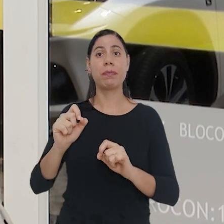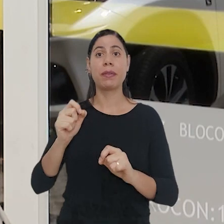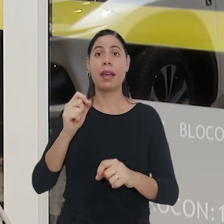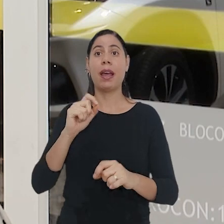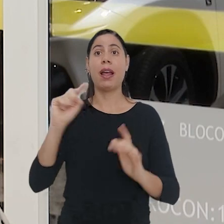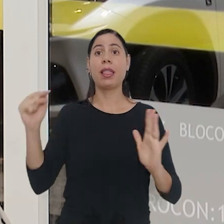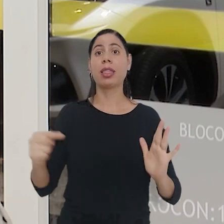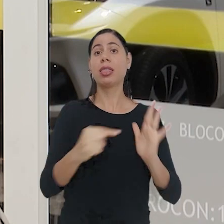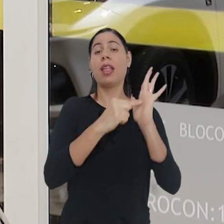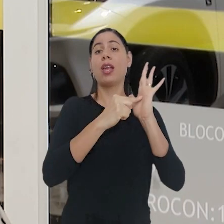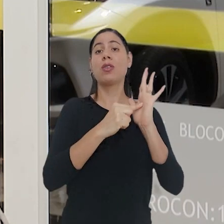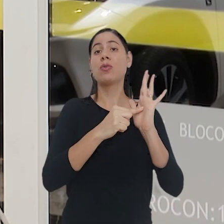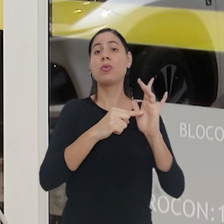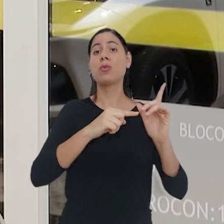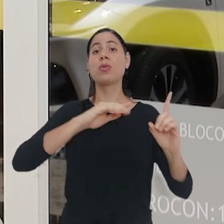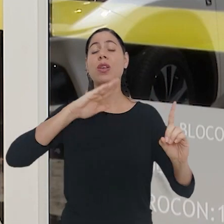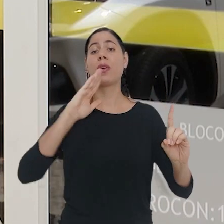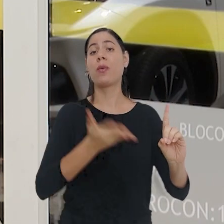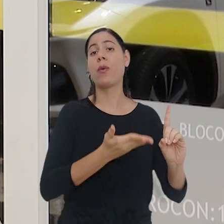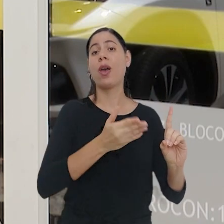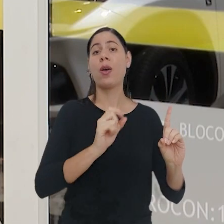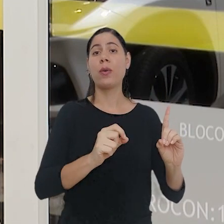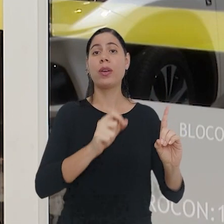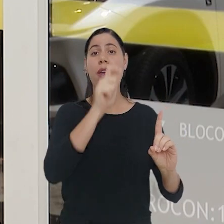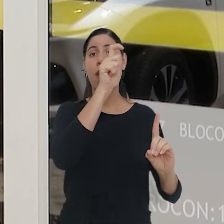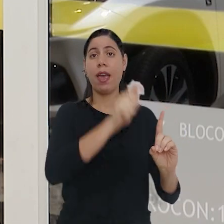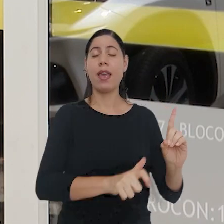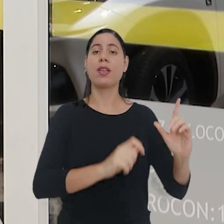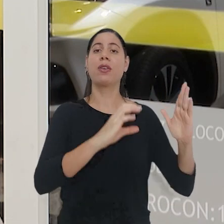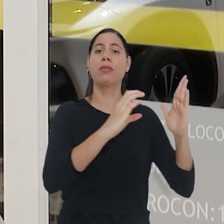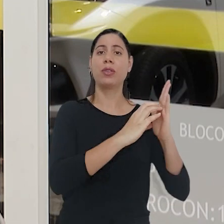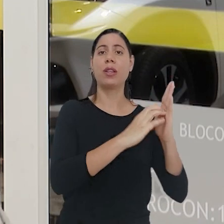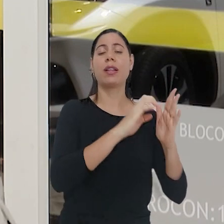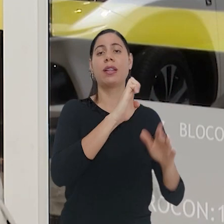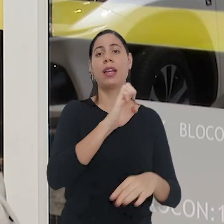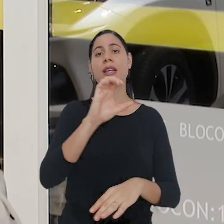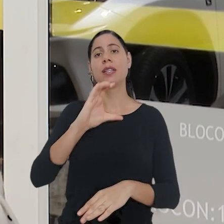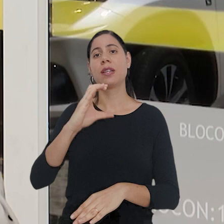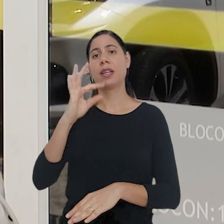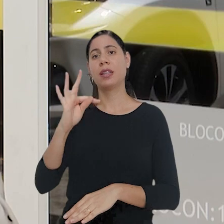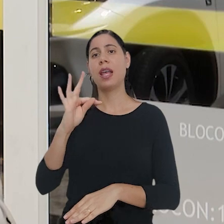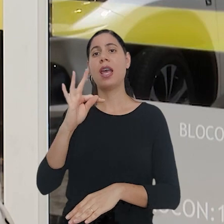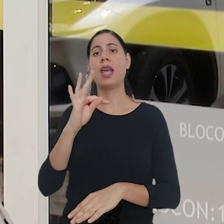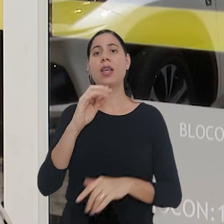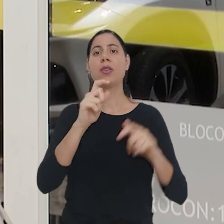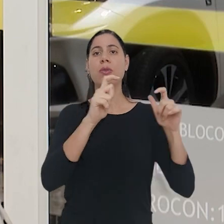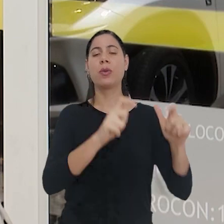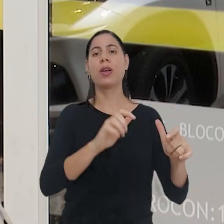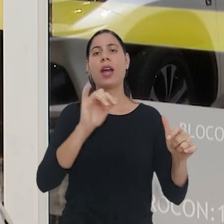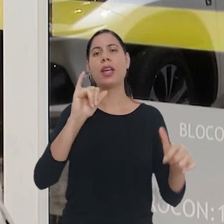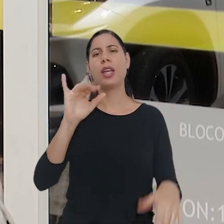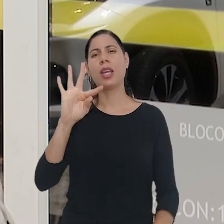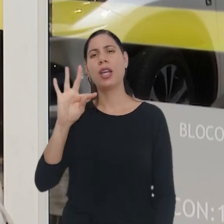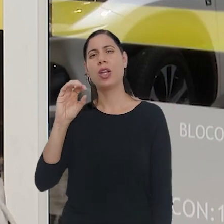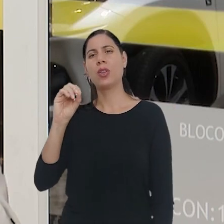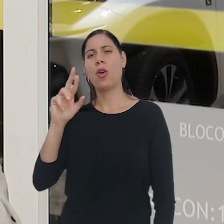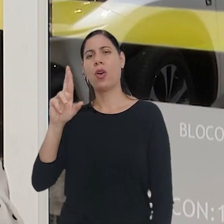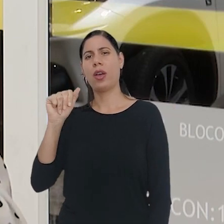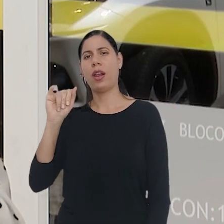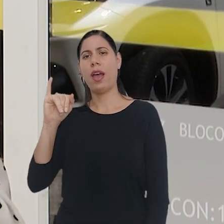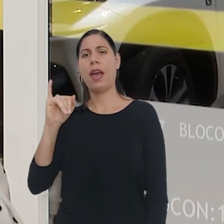a denúncia do réu, valendo-se da condição de empregado da ECT em uma agência dos Correios em Itoraí, no